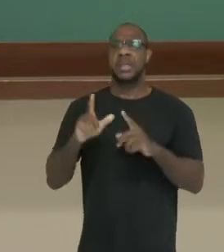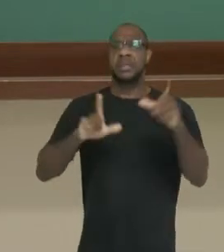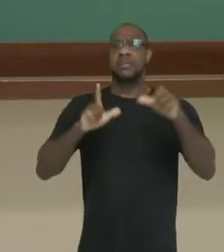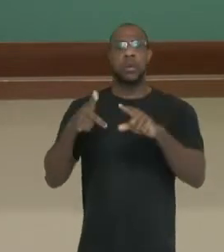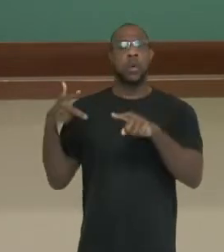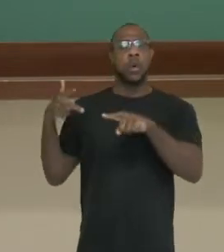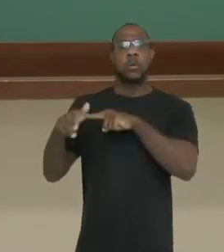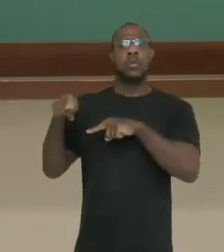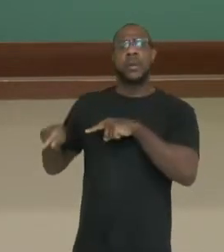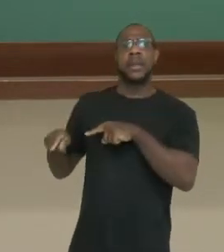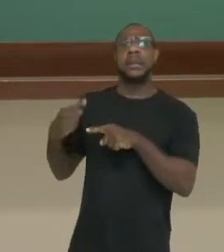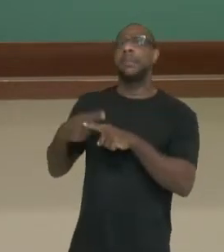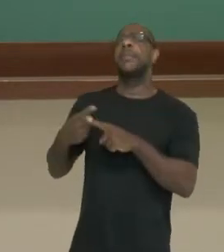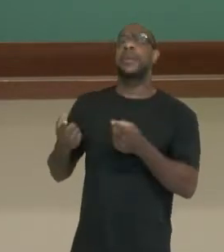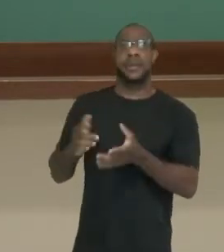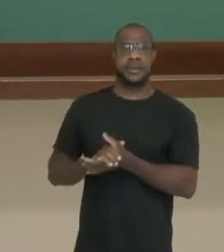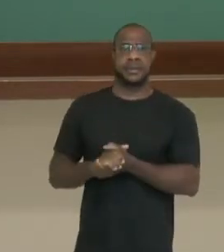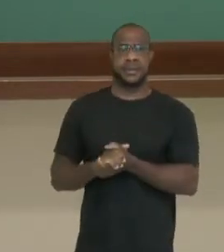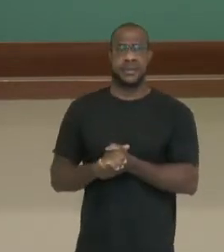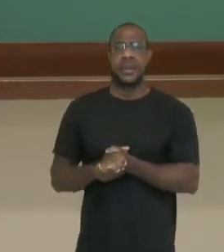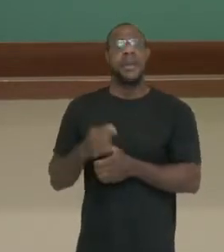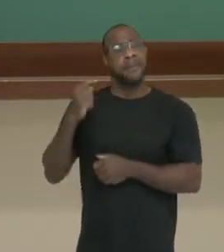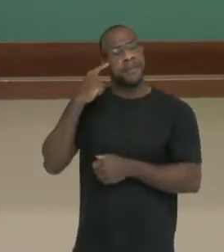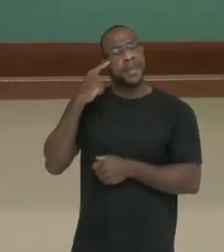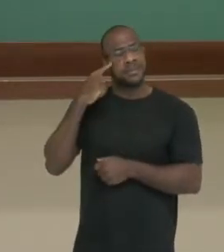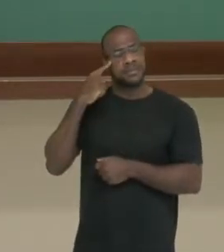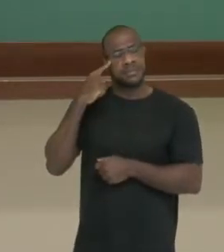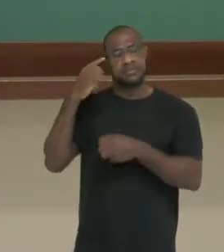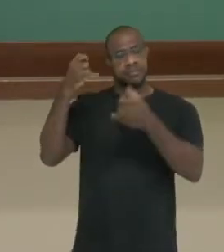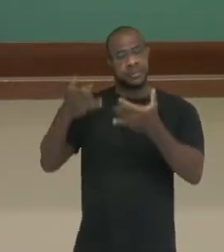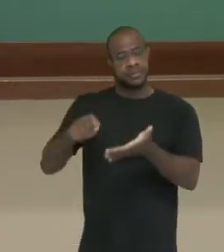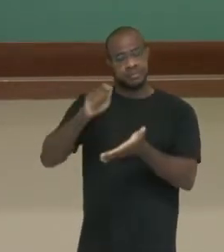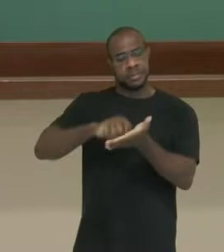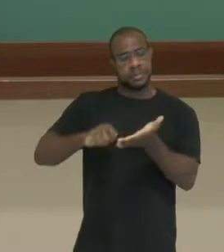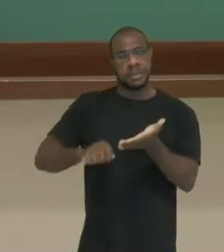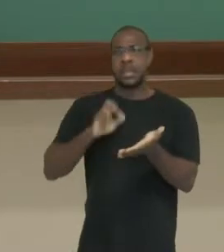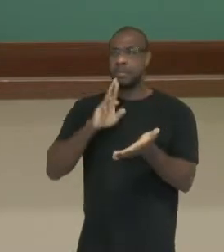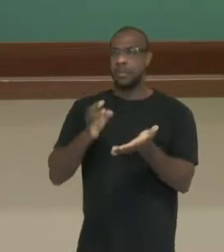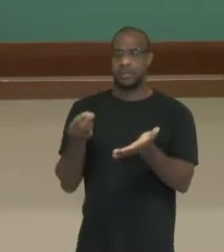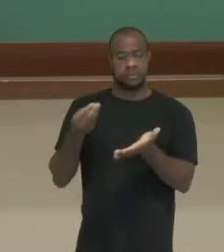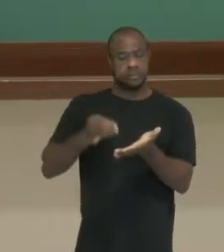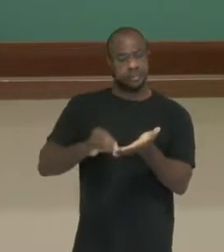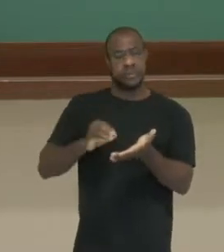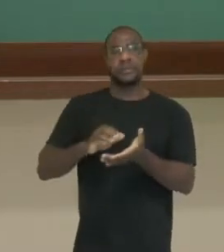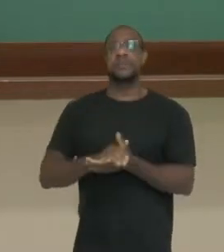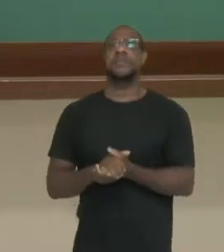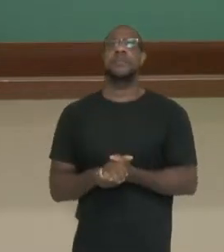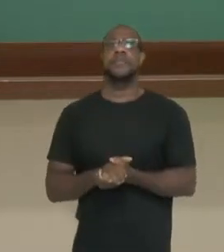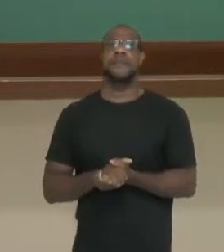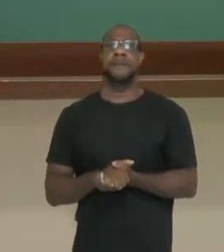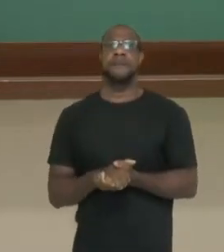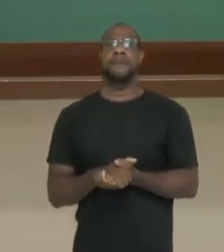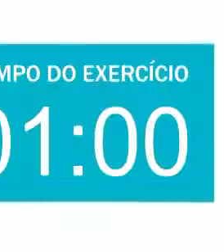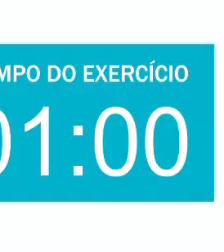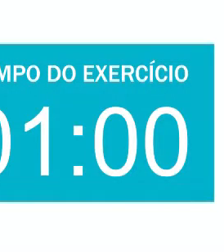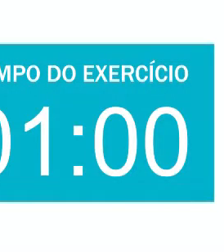Um tempo para vocês pensarem e elaborar aí a primeira resposta das nossas atividades de hoje.